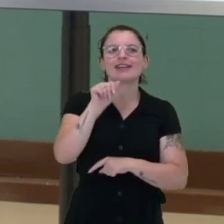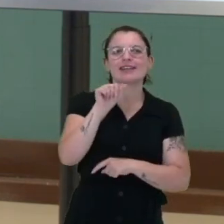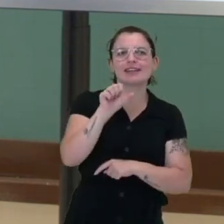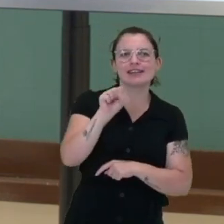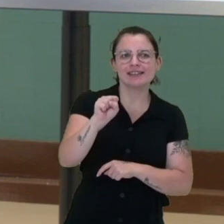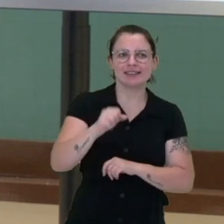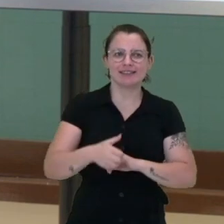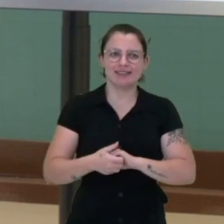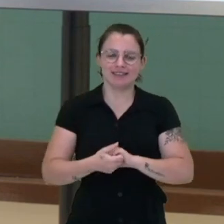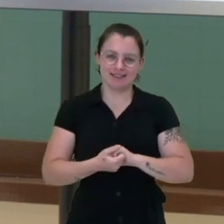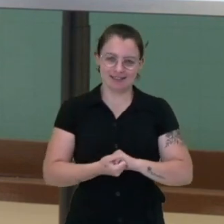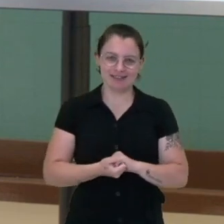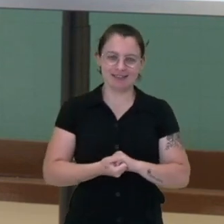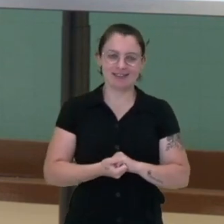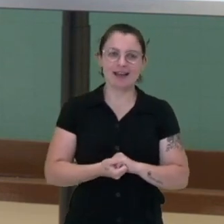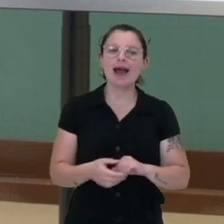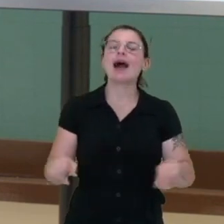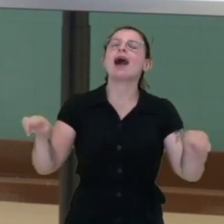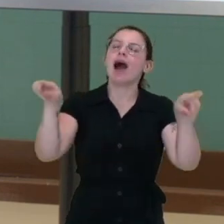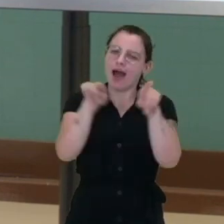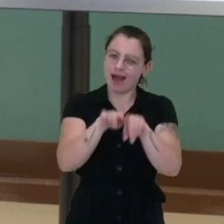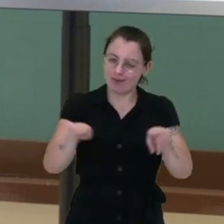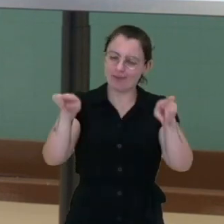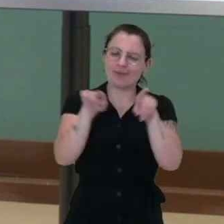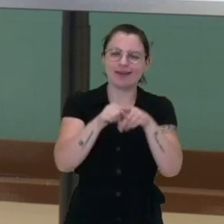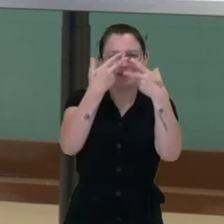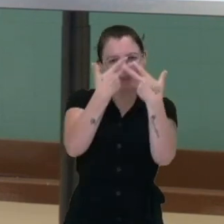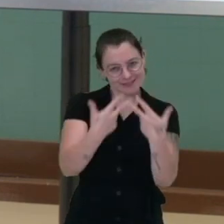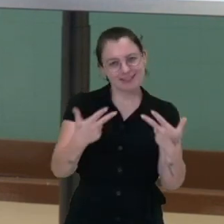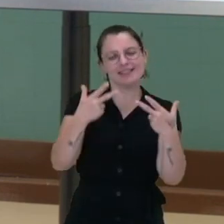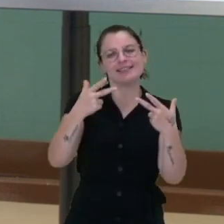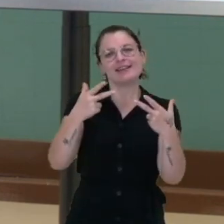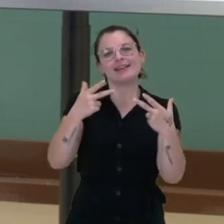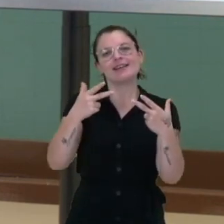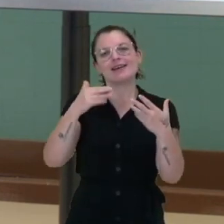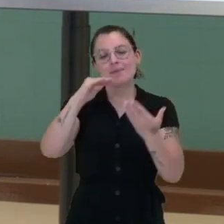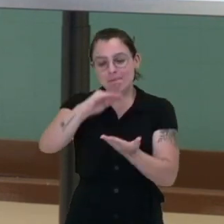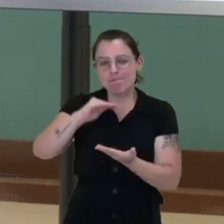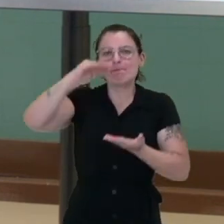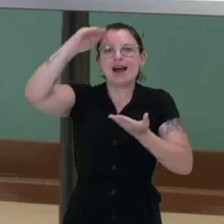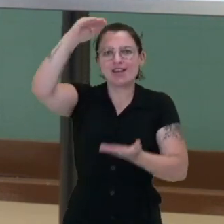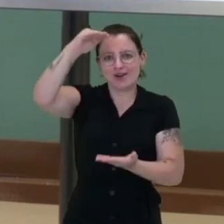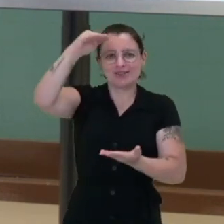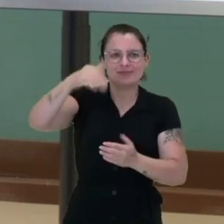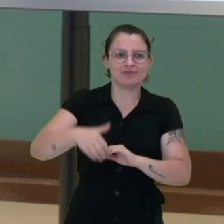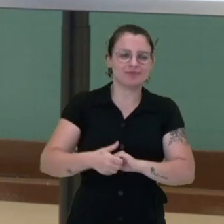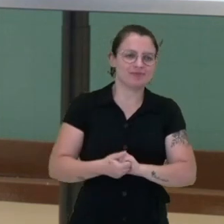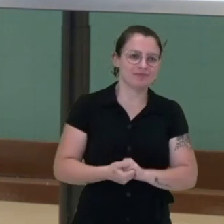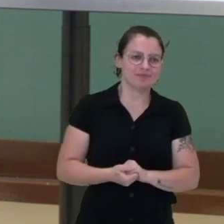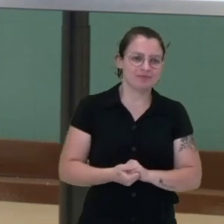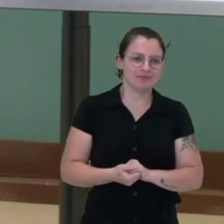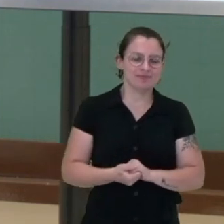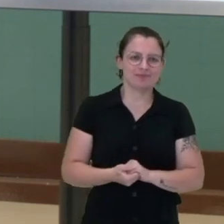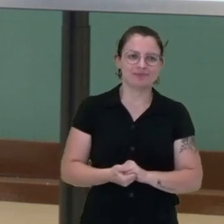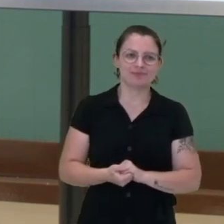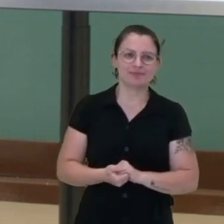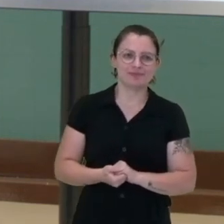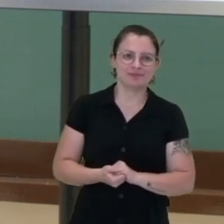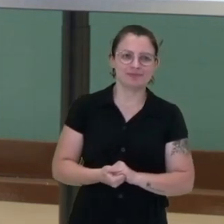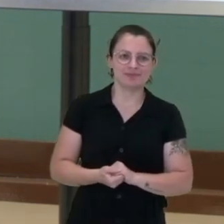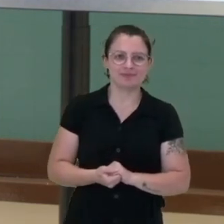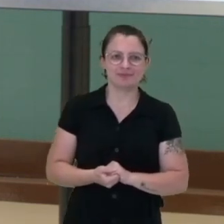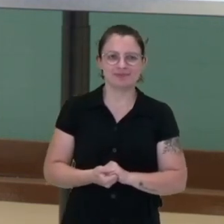A mesma coisa vai acontecer para a nossa garrafa maior. Olha lá, ó. Eu até tiro a bexiga e ela